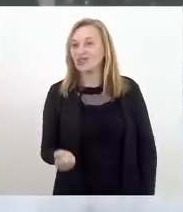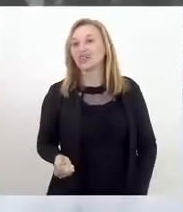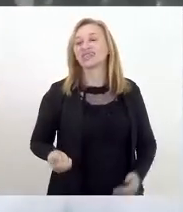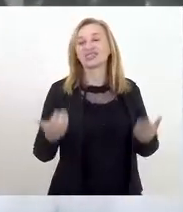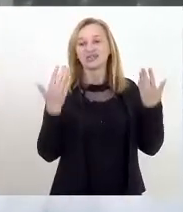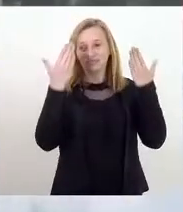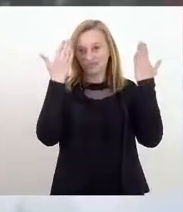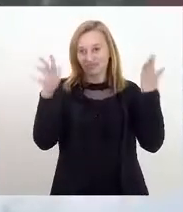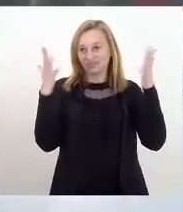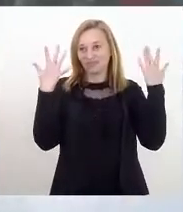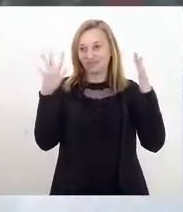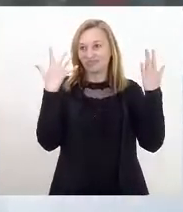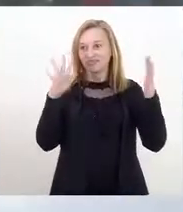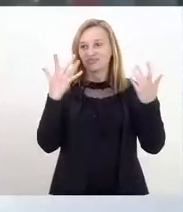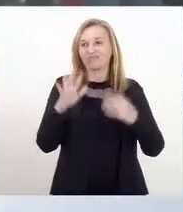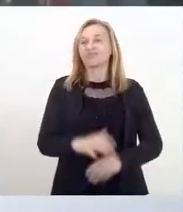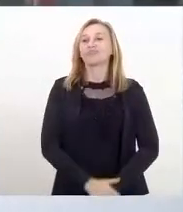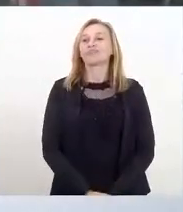Sr. Presidente,